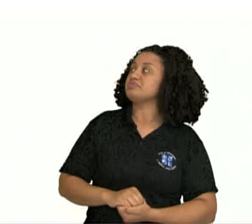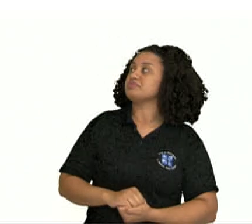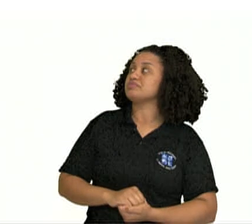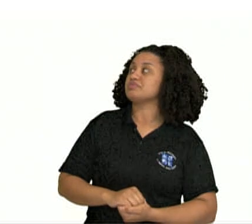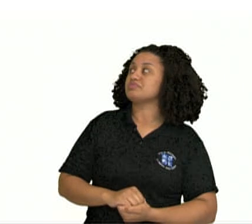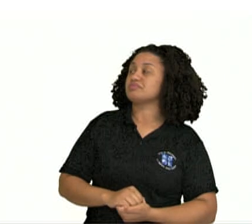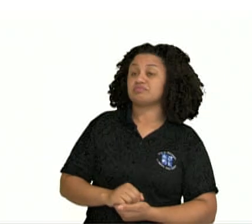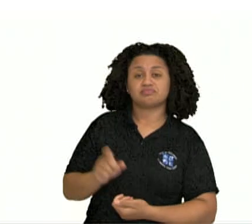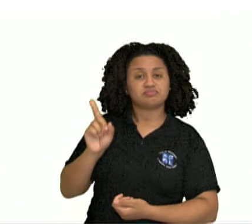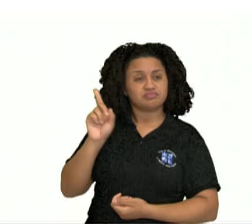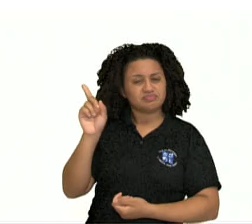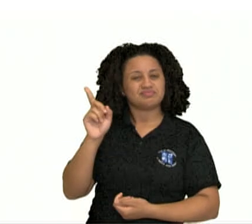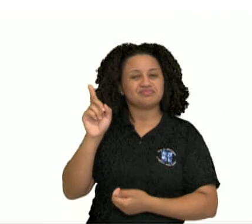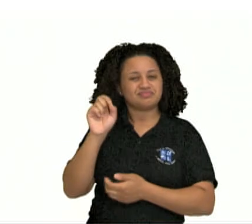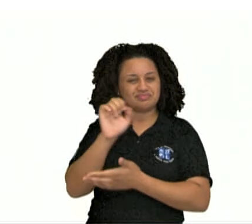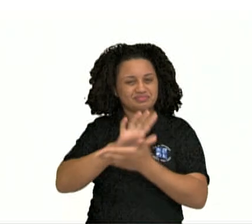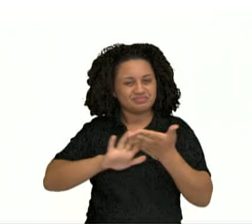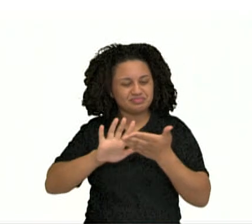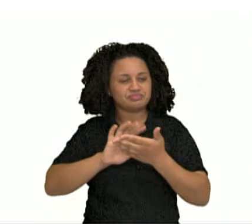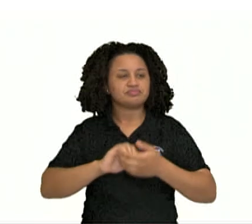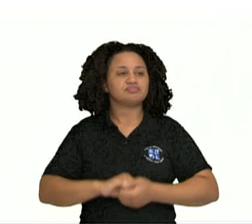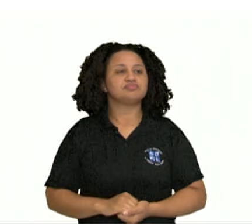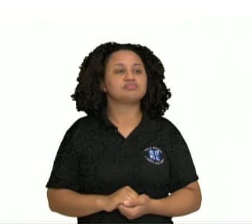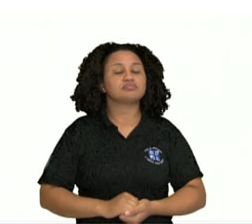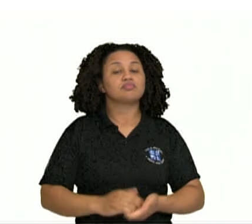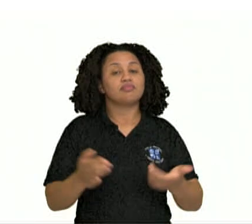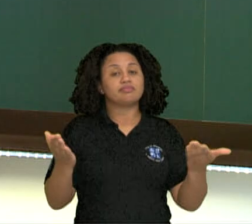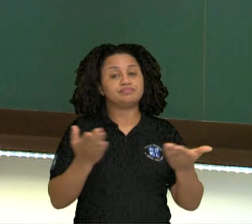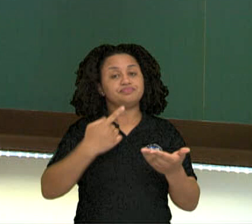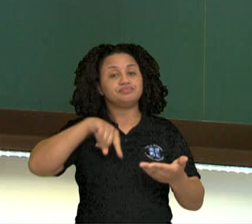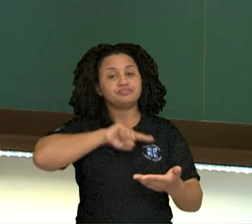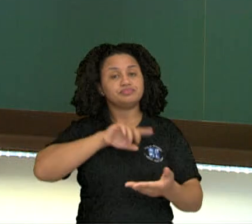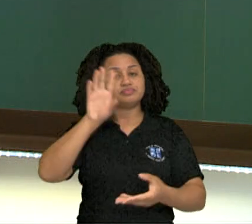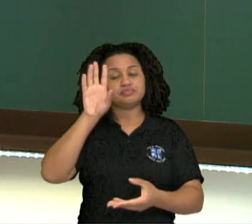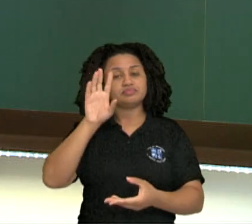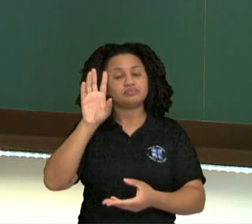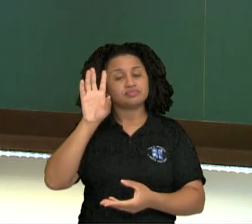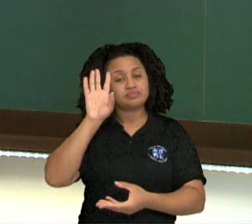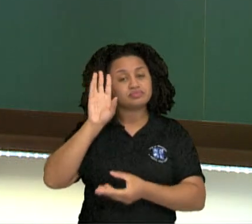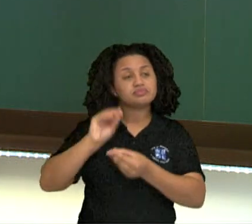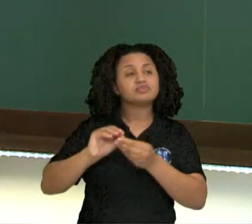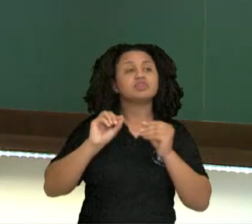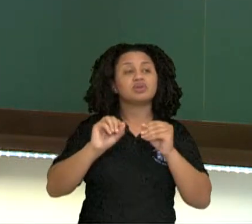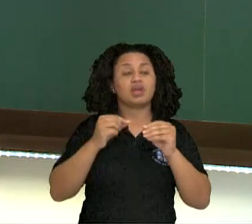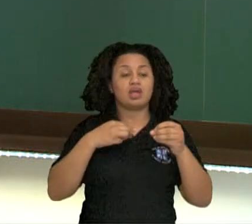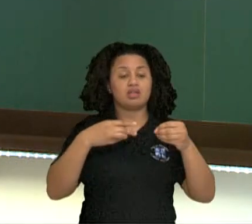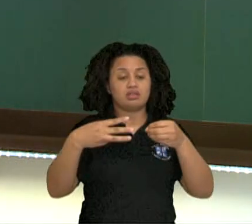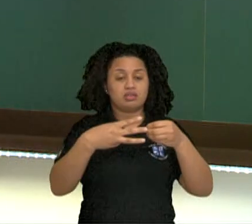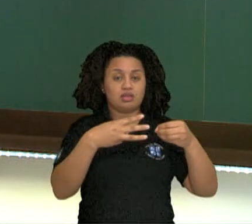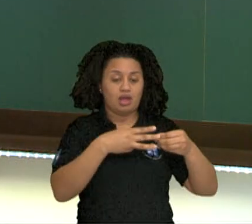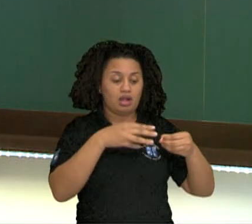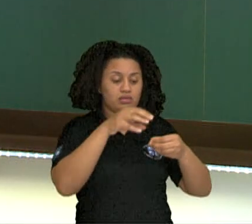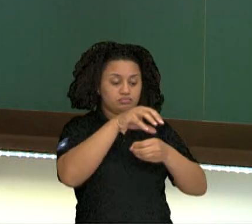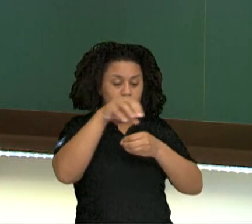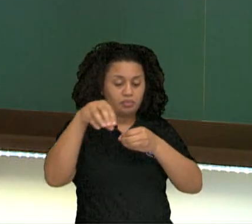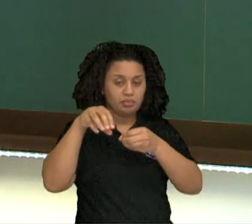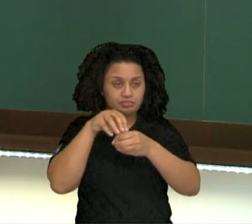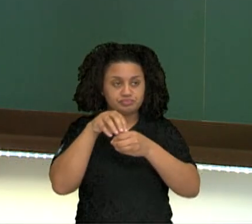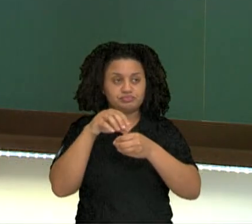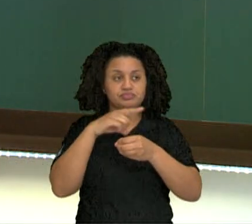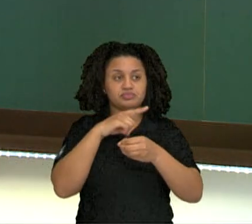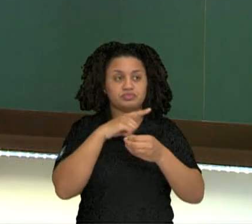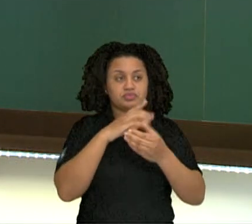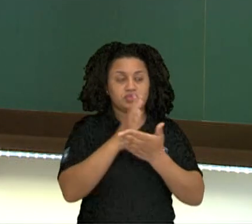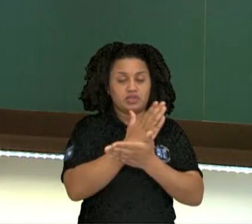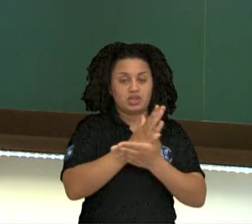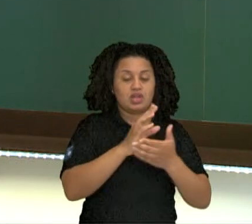dentro da célula e vamos entender aqui gente partes fundamentais de uma célula Então o que está dividido uma célula